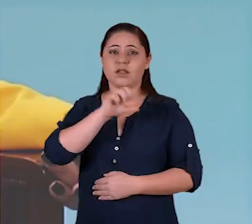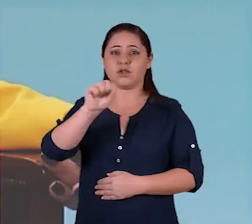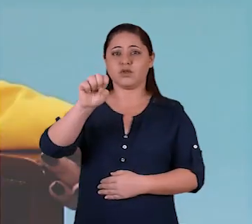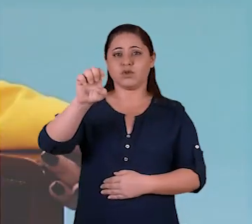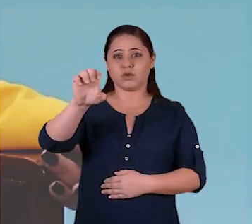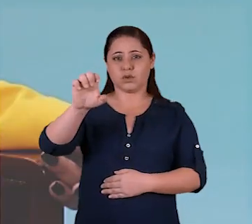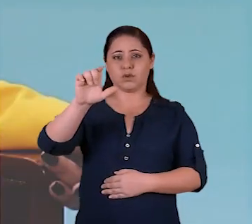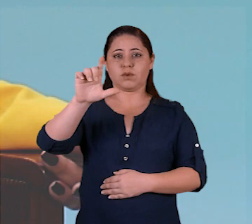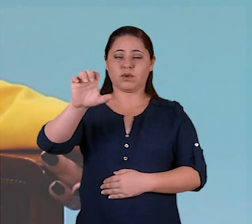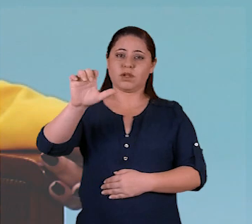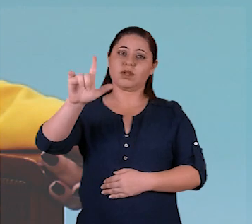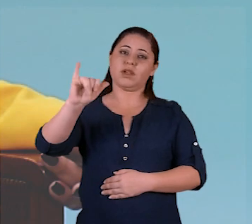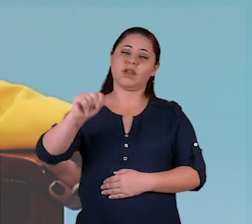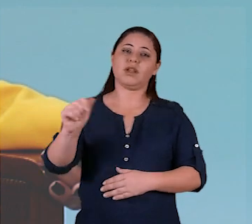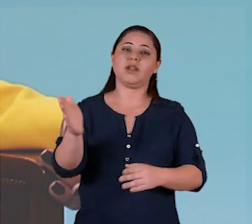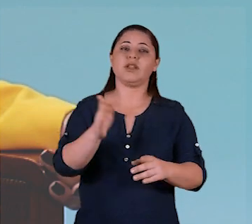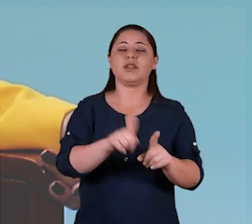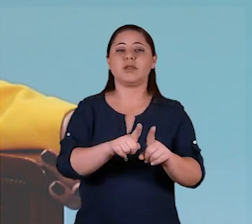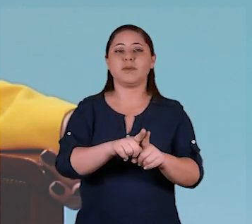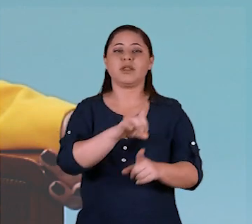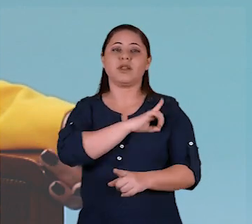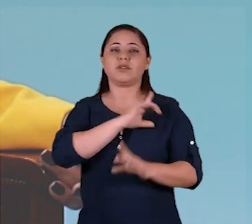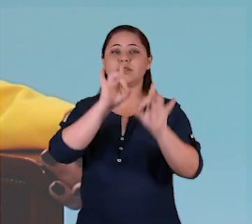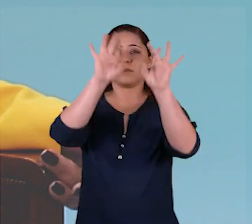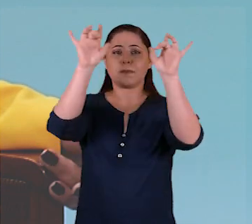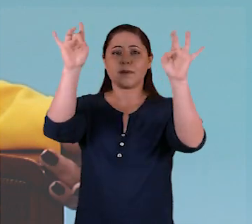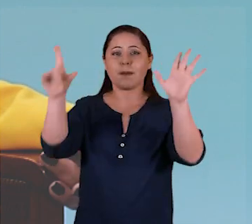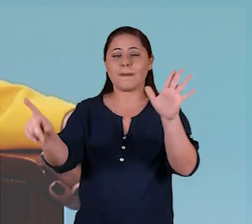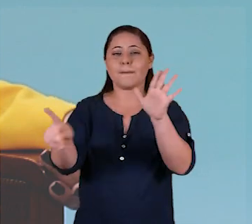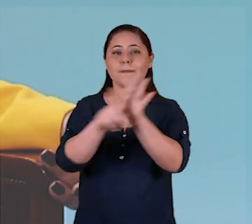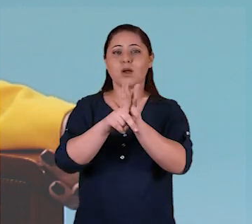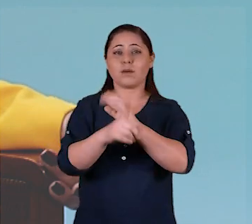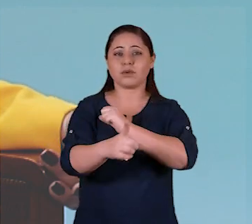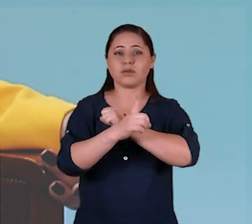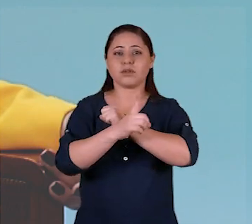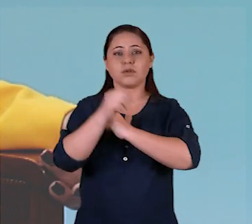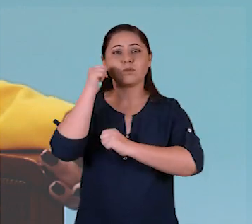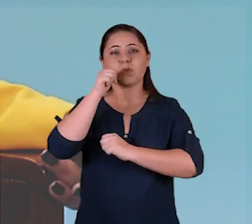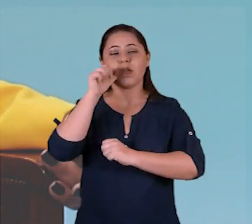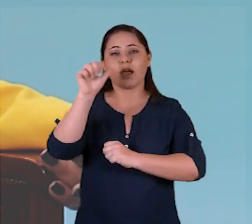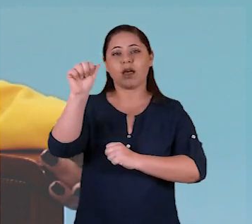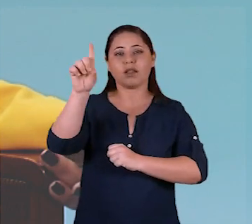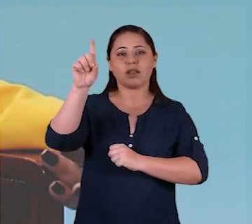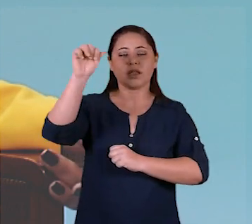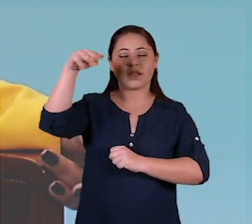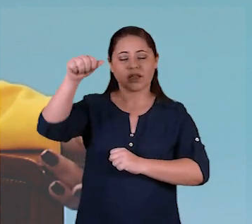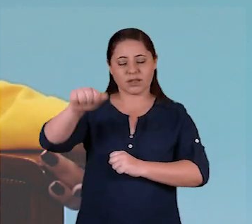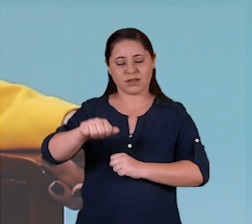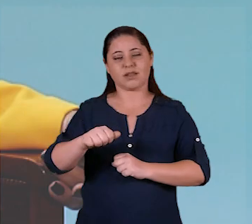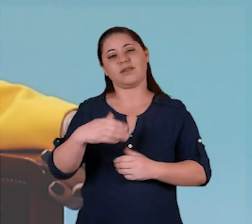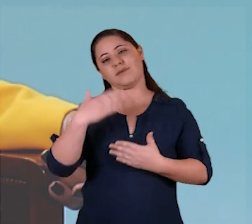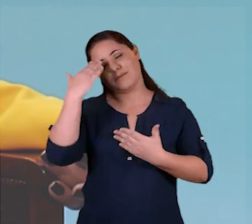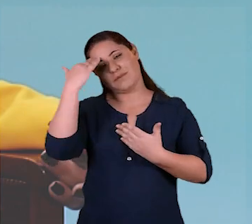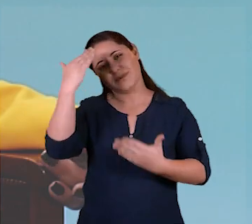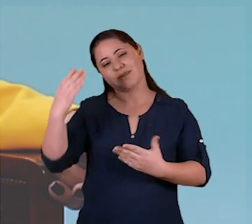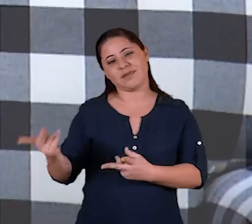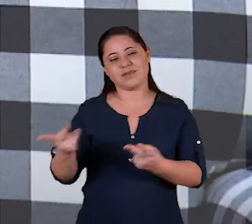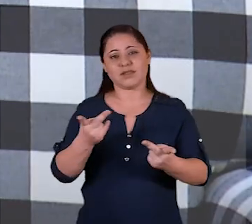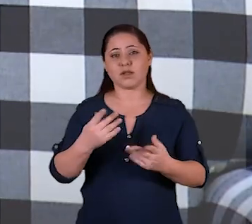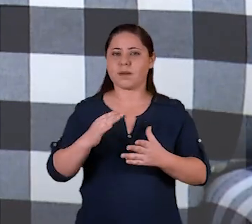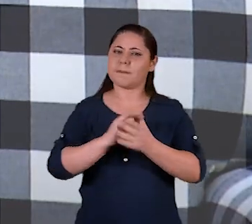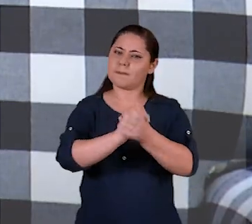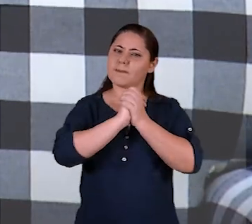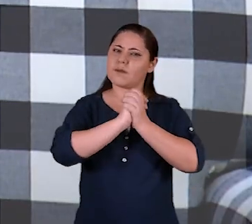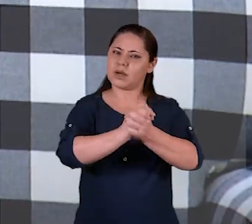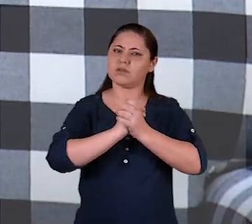delegada Sueli Araújo Lima Rocha, da Delegacia Especializada de Atendimento à Mulher, a DEAN. Obrigada. Obrigada pelo convite. Olha, e